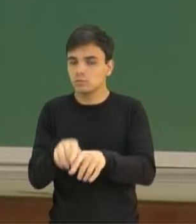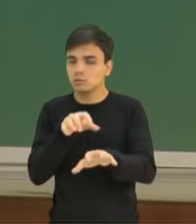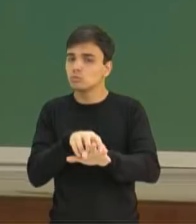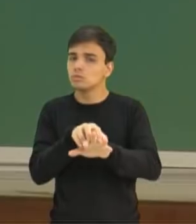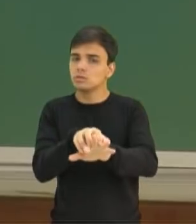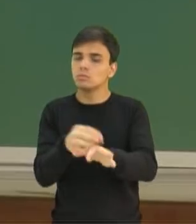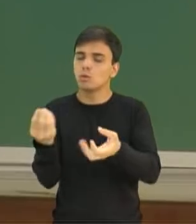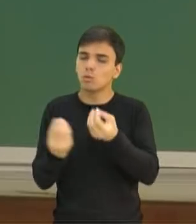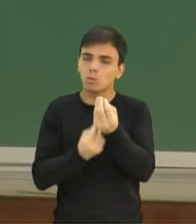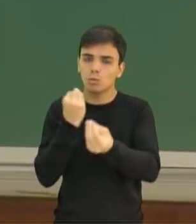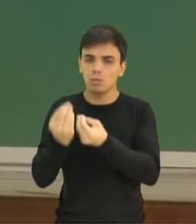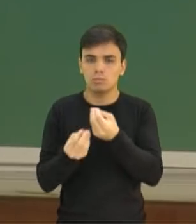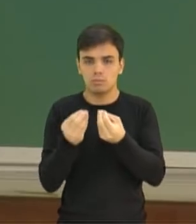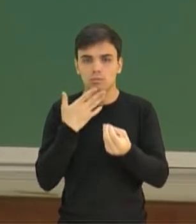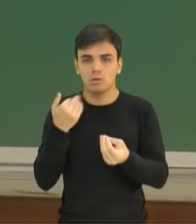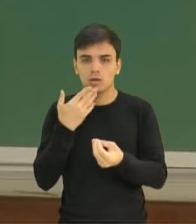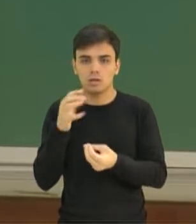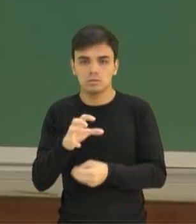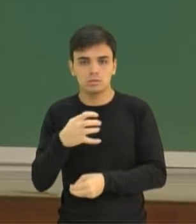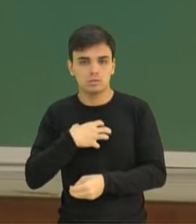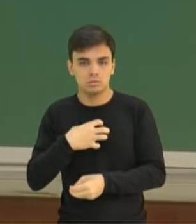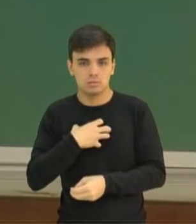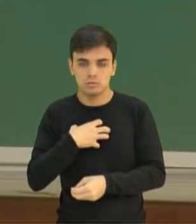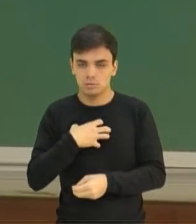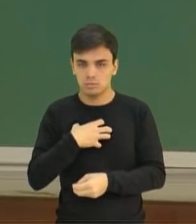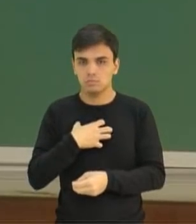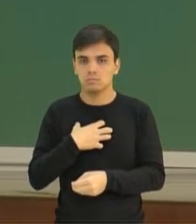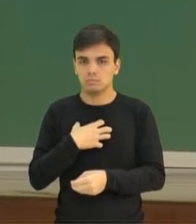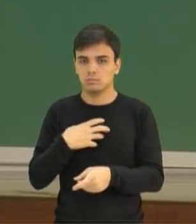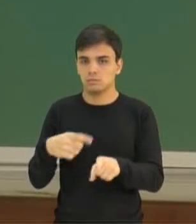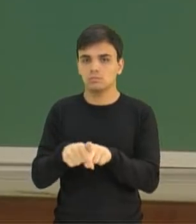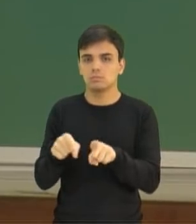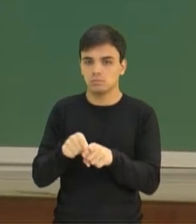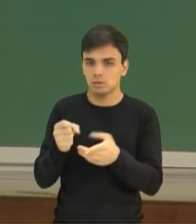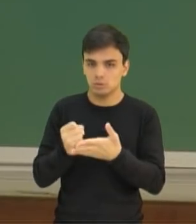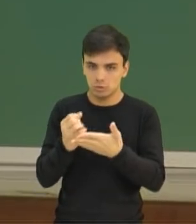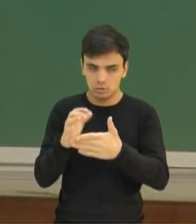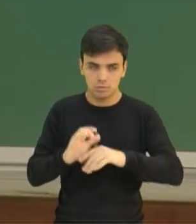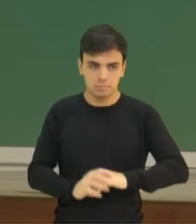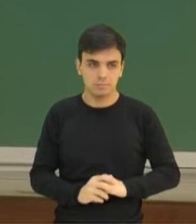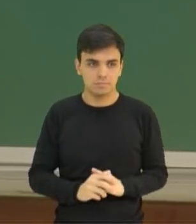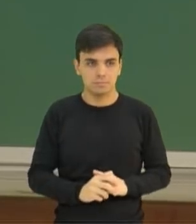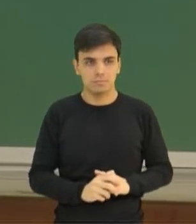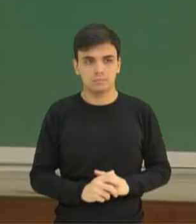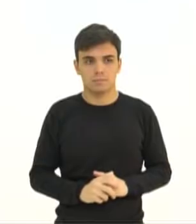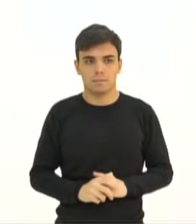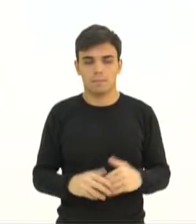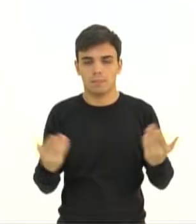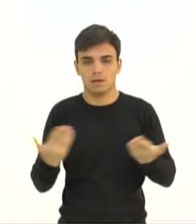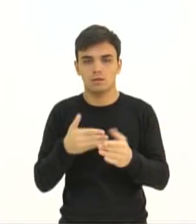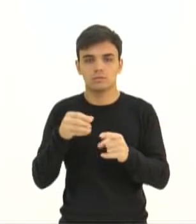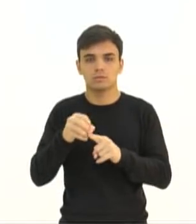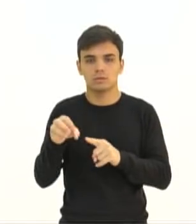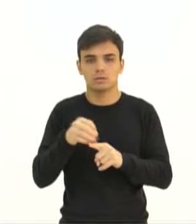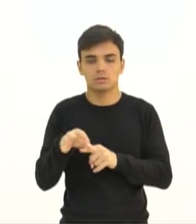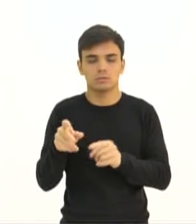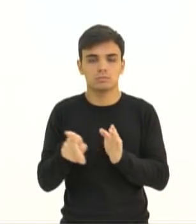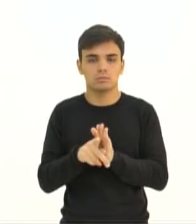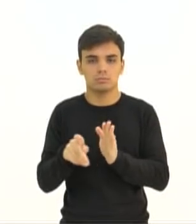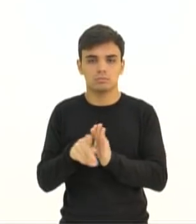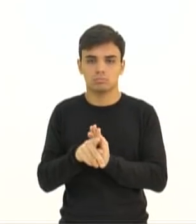essa condição e favorecer as pessoas que vivem naquela região, certo? Distribuição ali